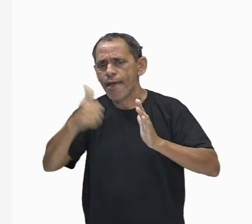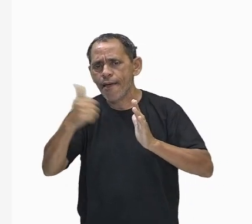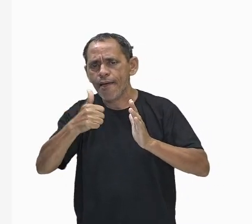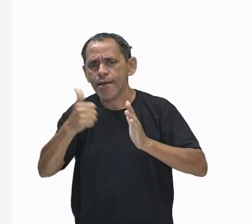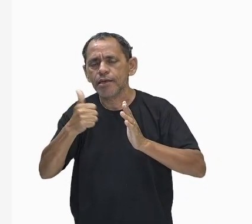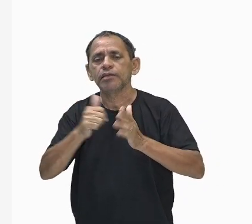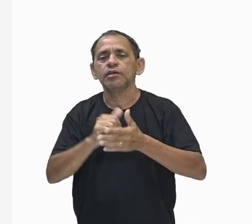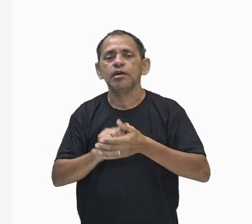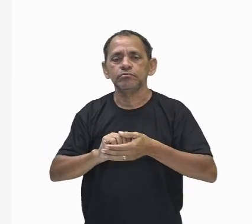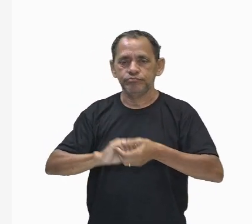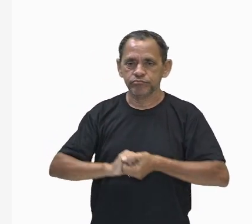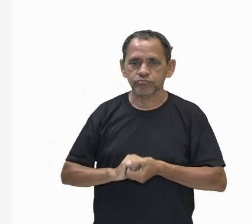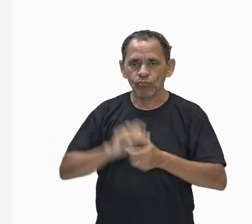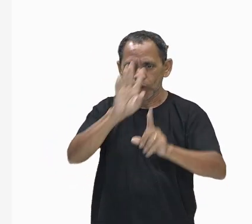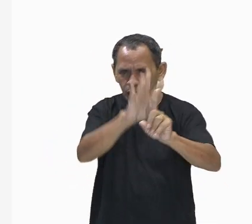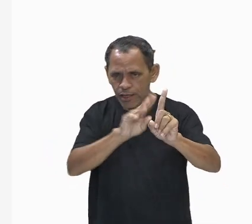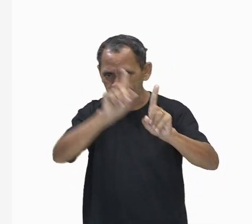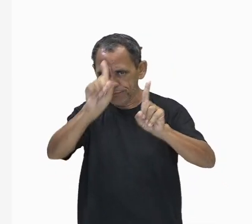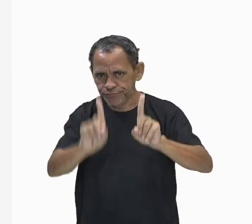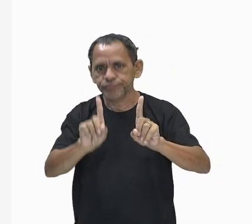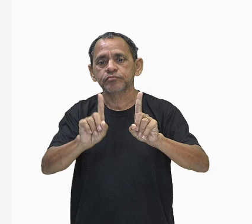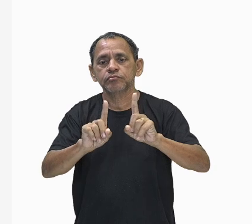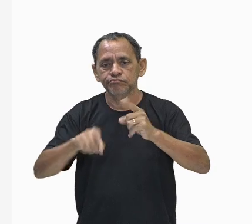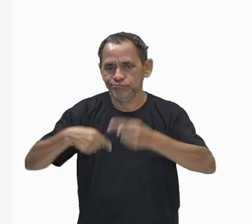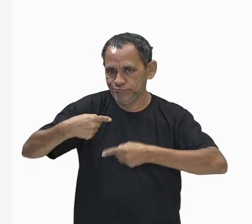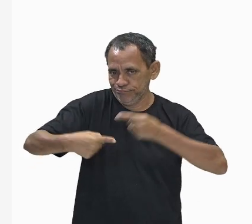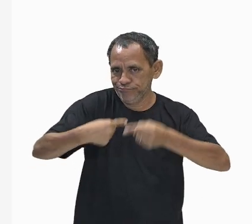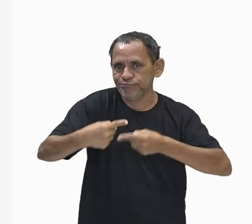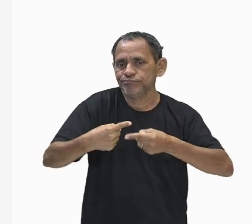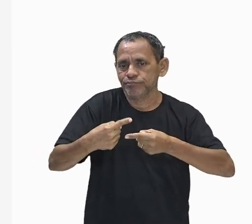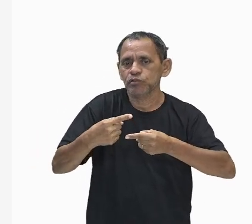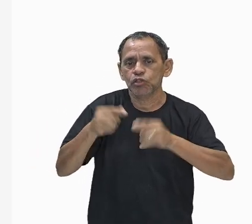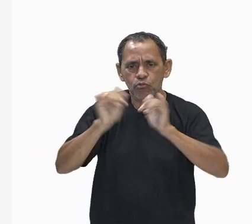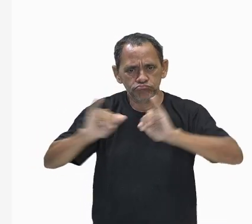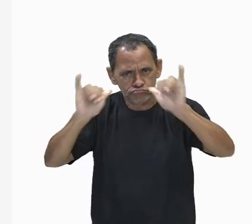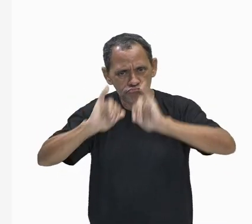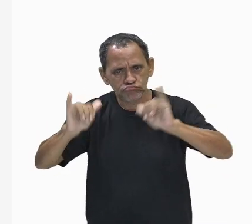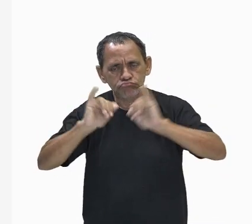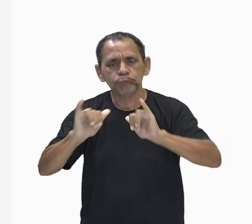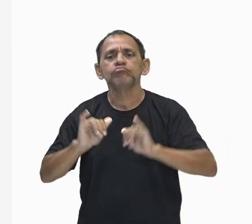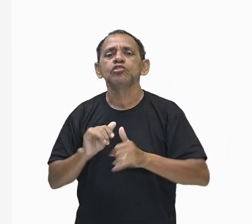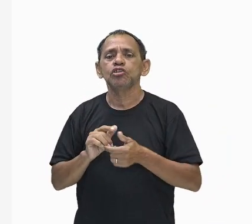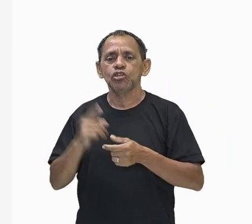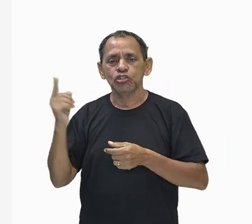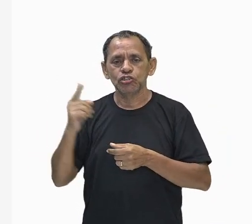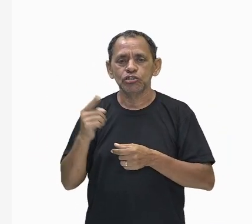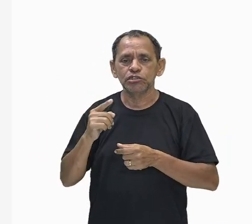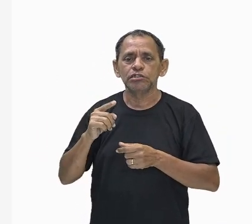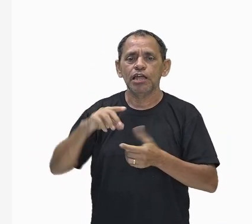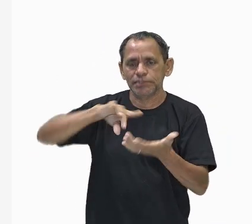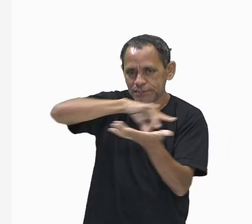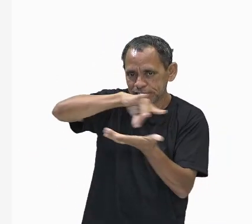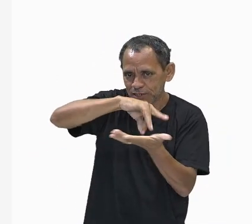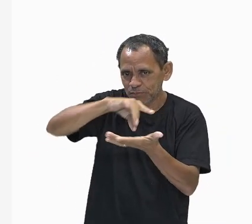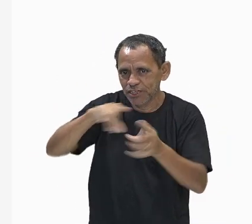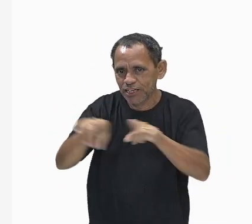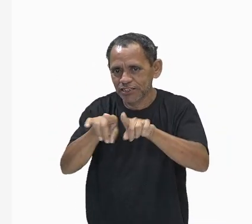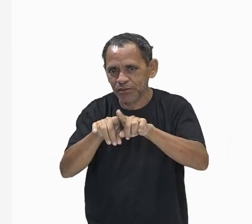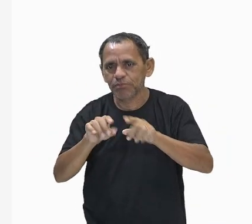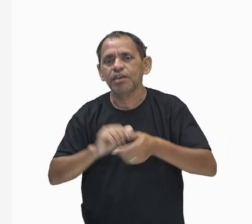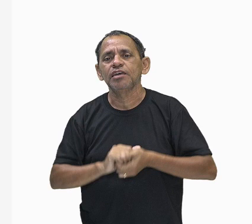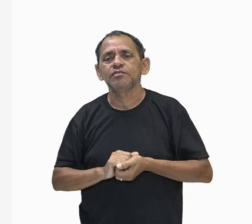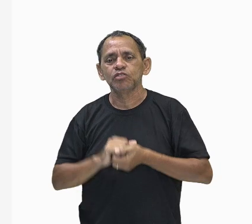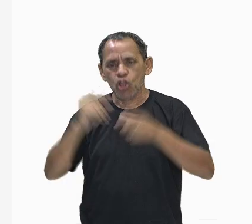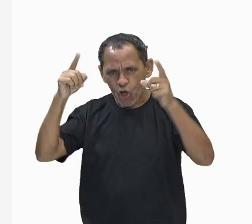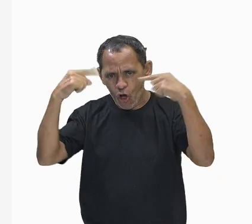clonagem reprodutiva, como foi exemplificado na notícia aí do CMEAN, a ovelha Dolly. Também teve grande